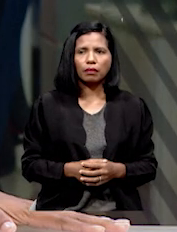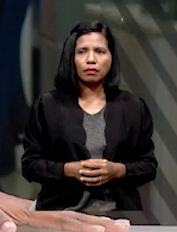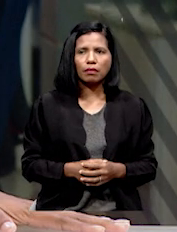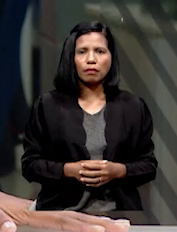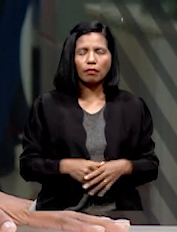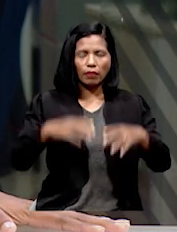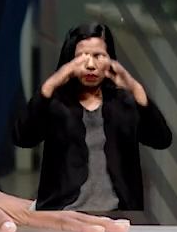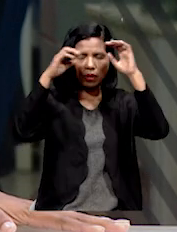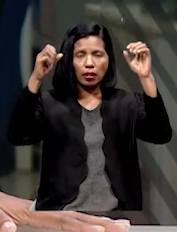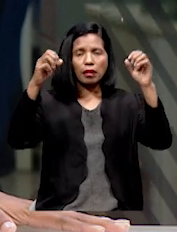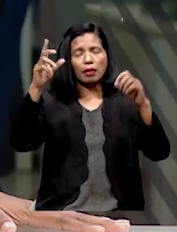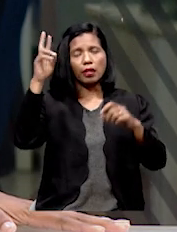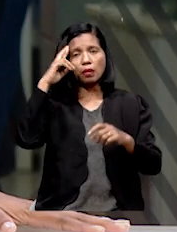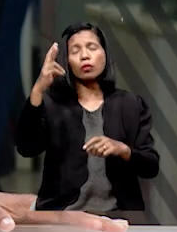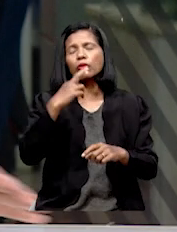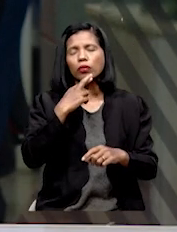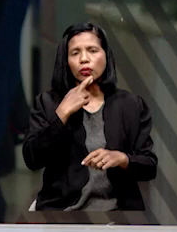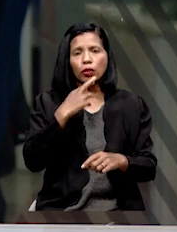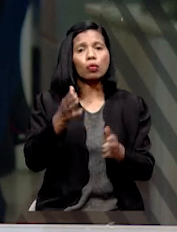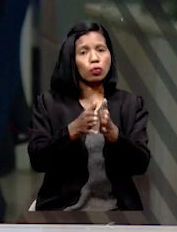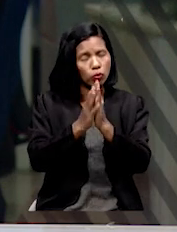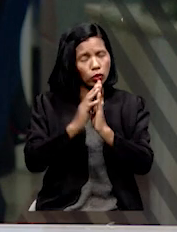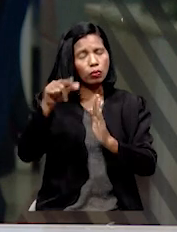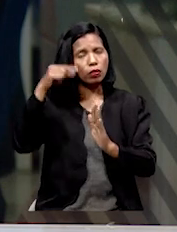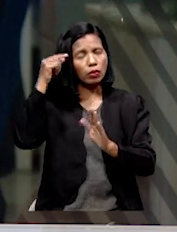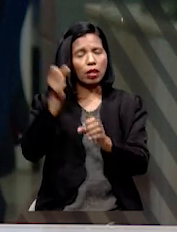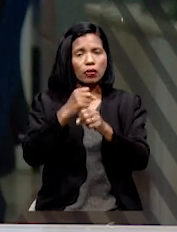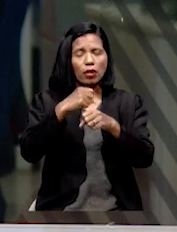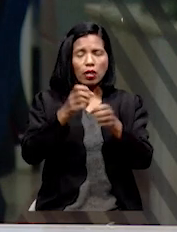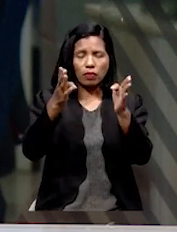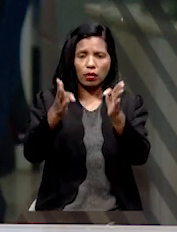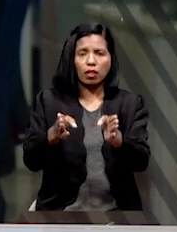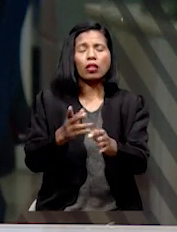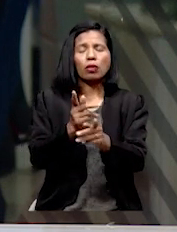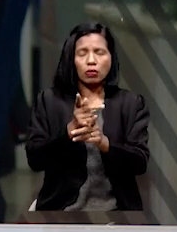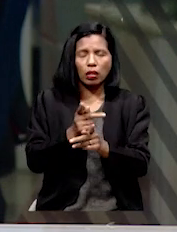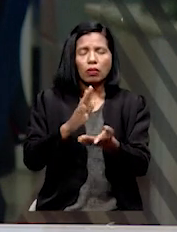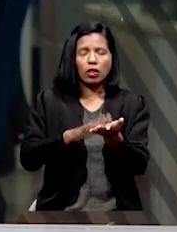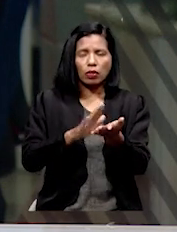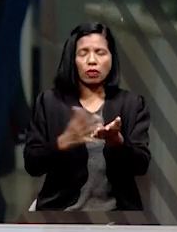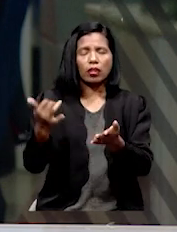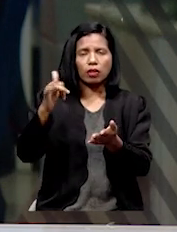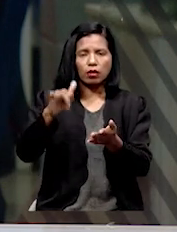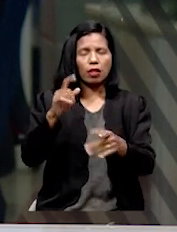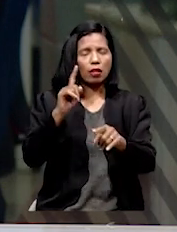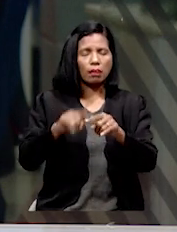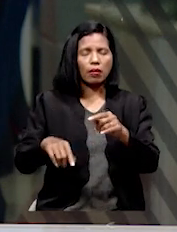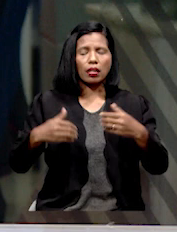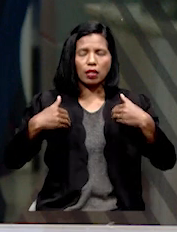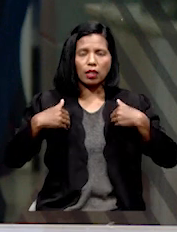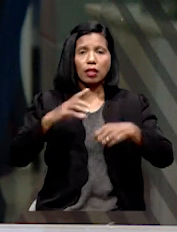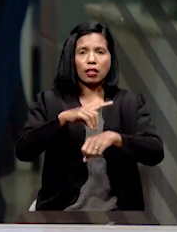Ex-președintele Republicii Zoran Zorta, husu guvernul a tuhari drainajen, huri protege școala sira, a tu la bela feta, ba dezastre